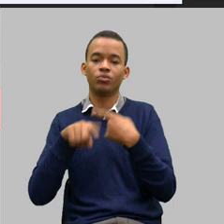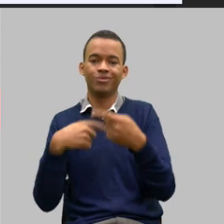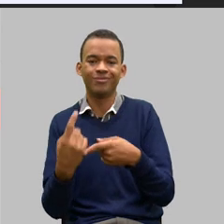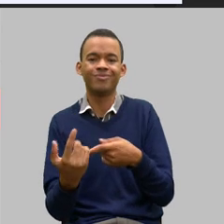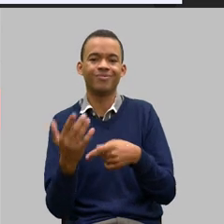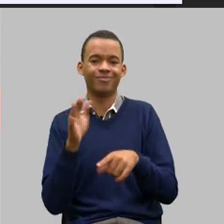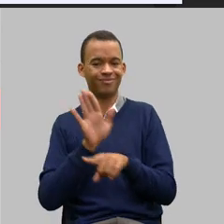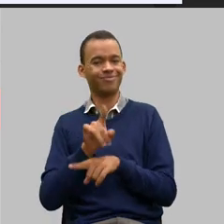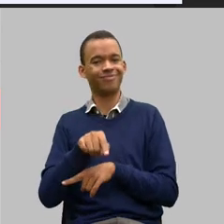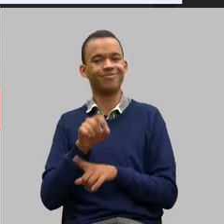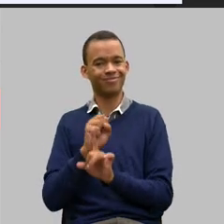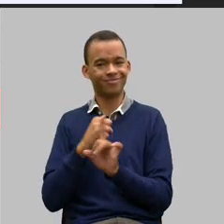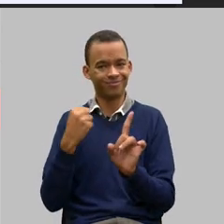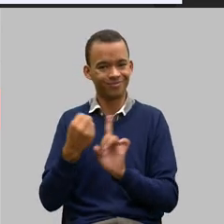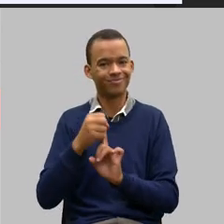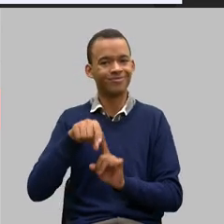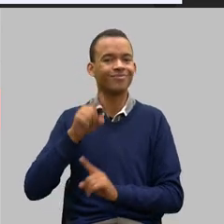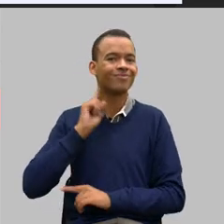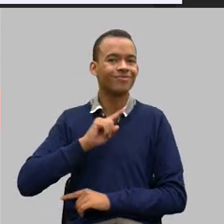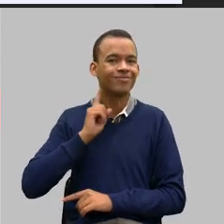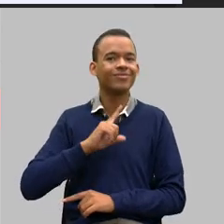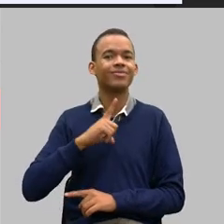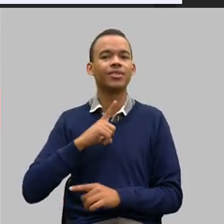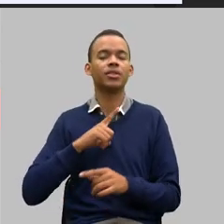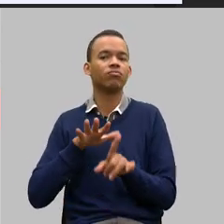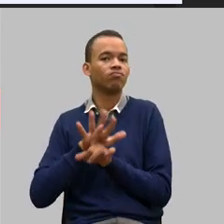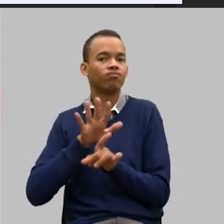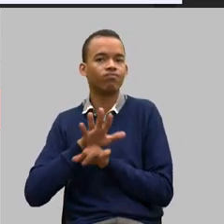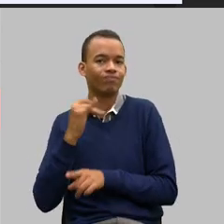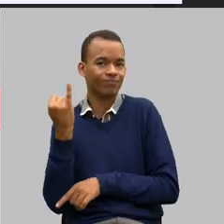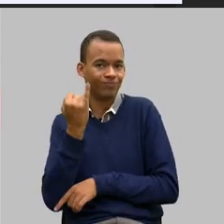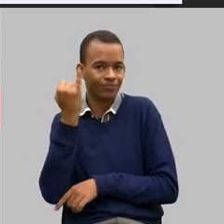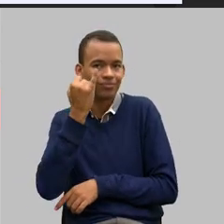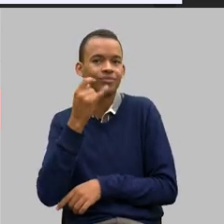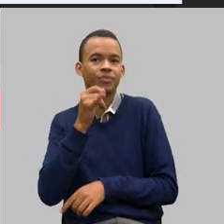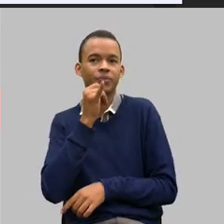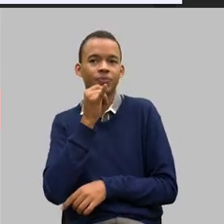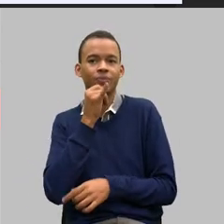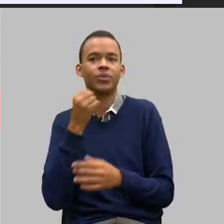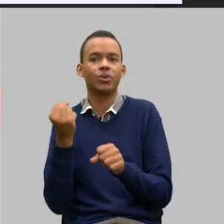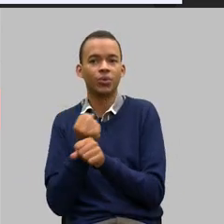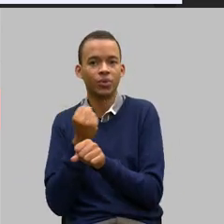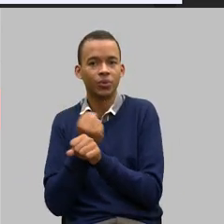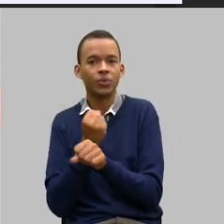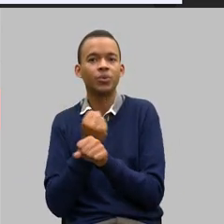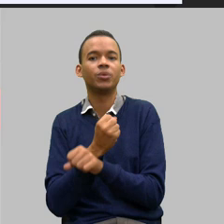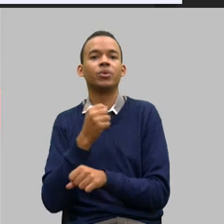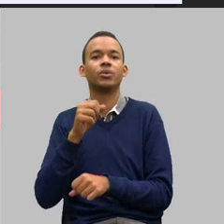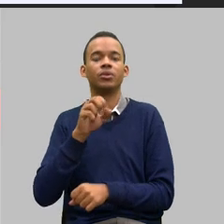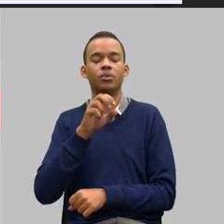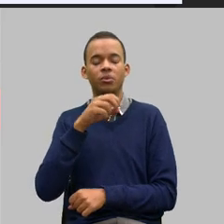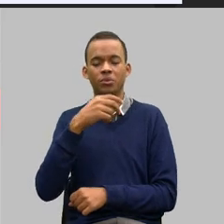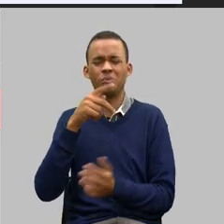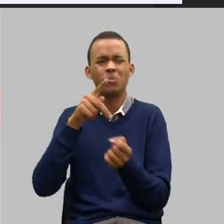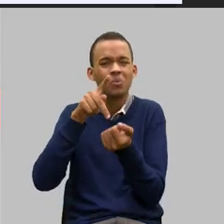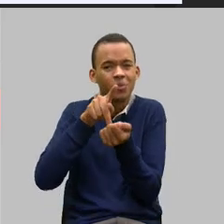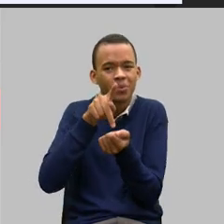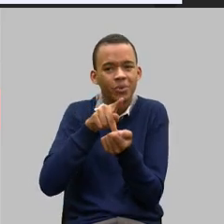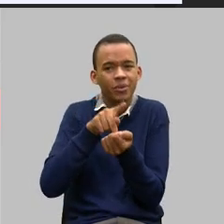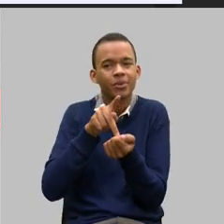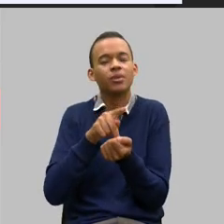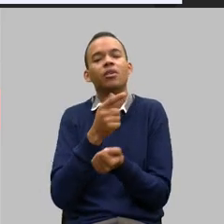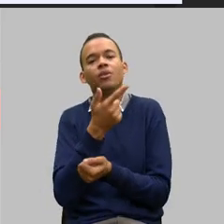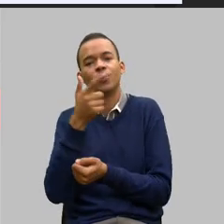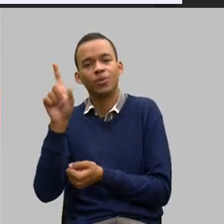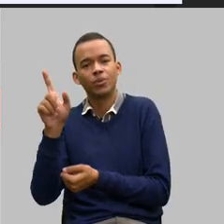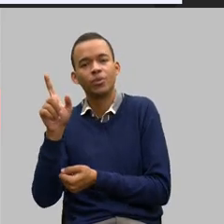E nós temos aqui demandas importantes junto a vli né como por exemplo a construção do tramo né o Naí Pirapora como por exemplo né